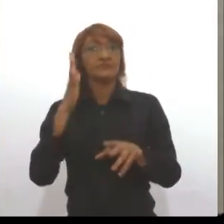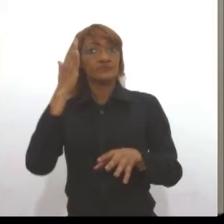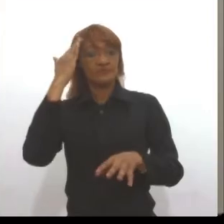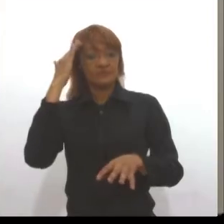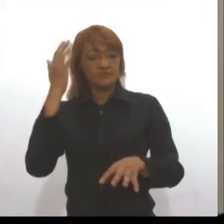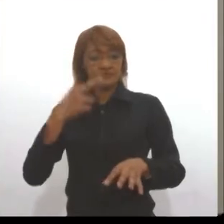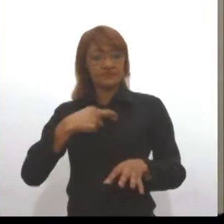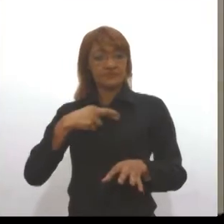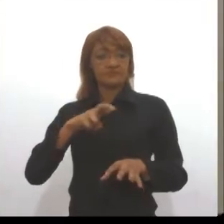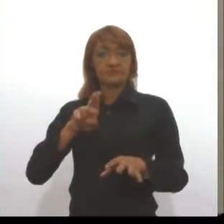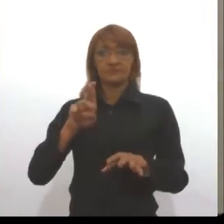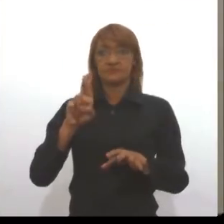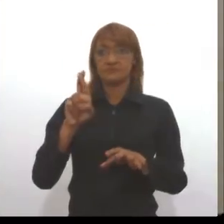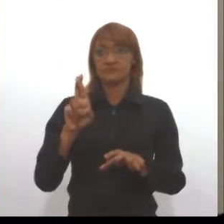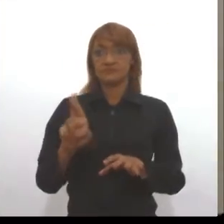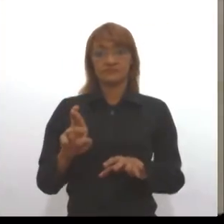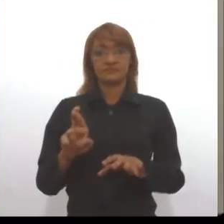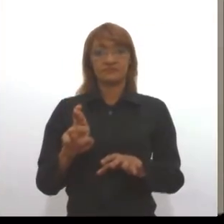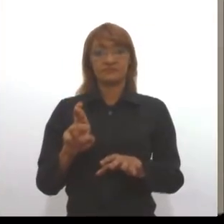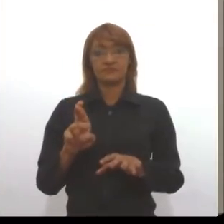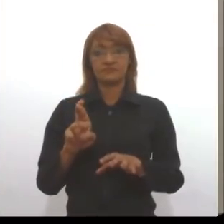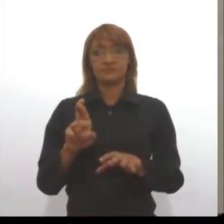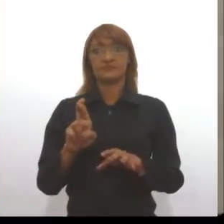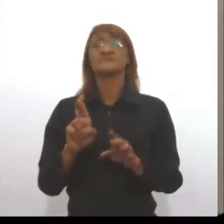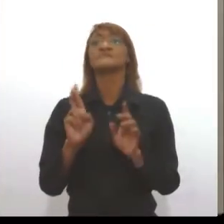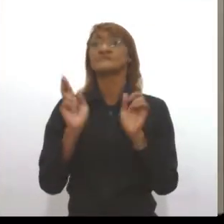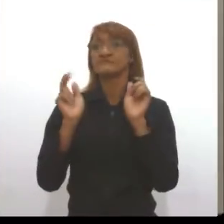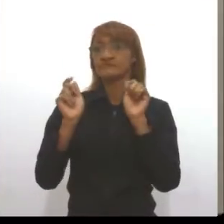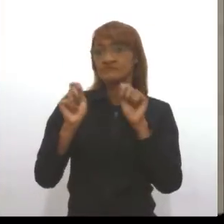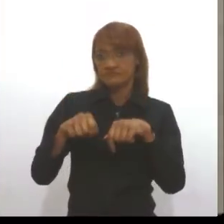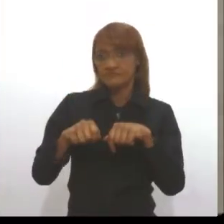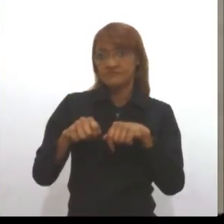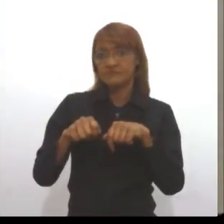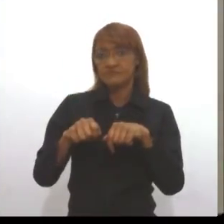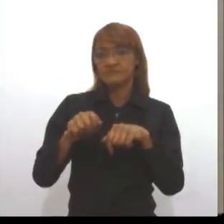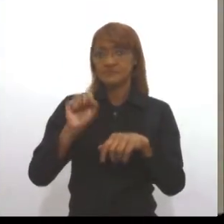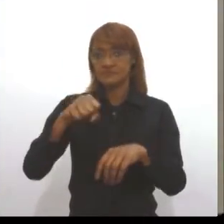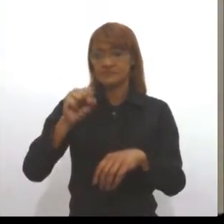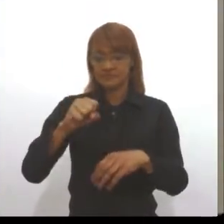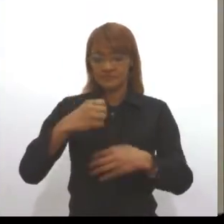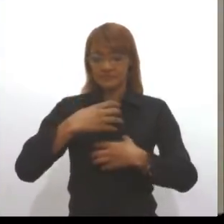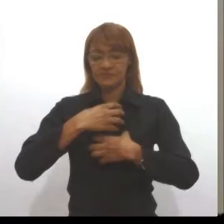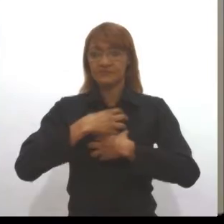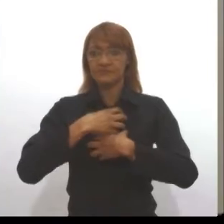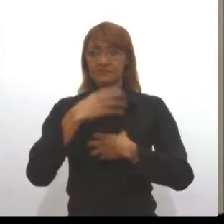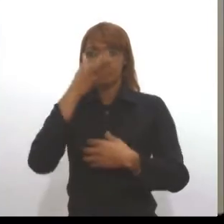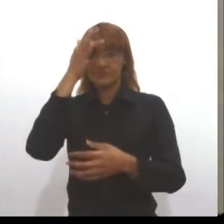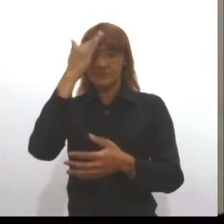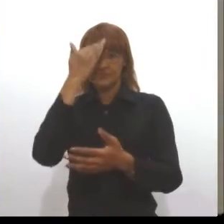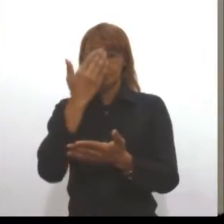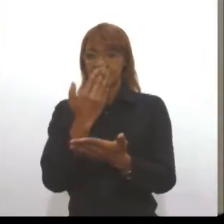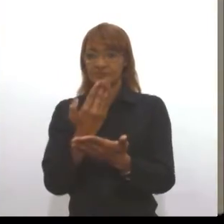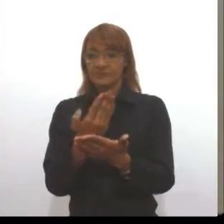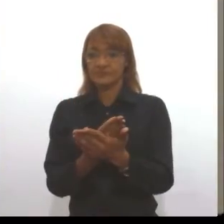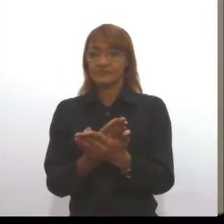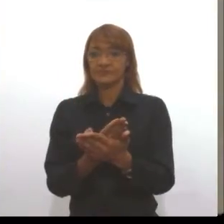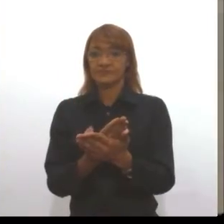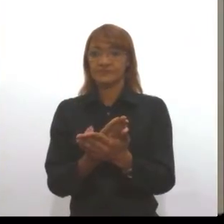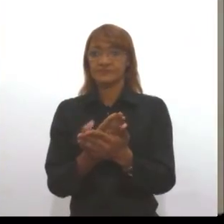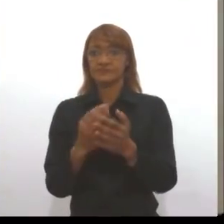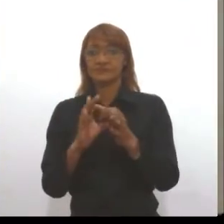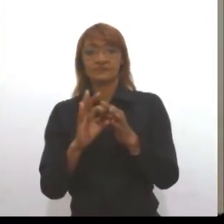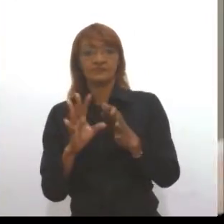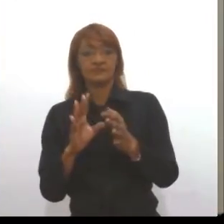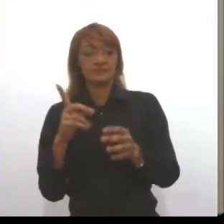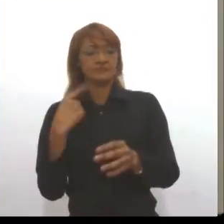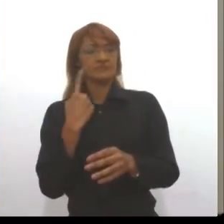religião não é irreconciliável com os sentimentos de confiança. O que nós